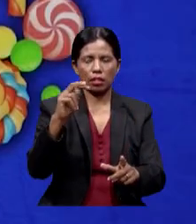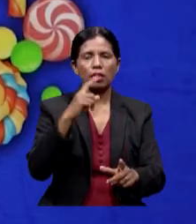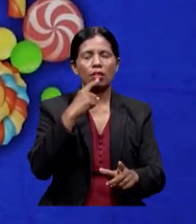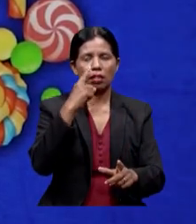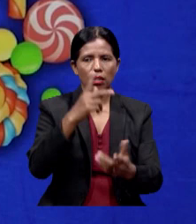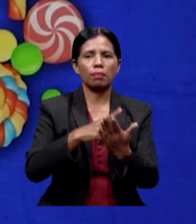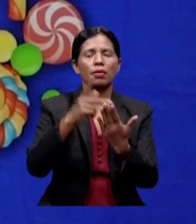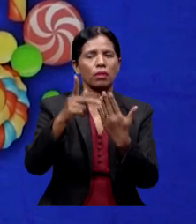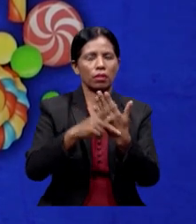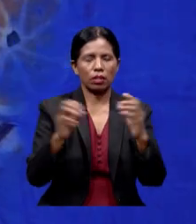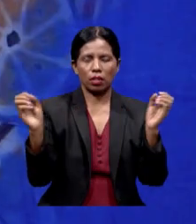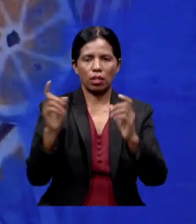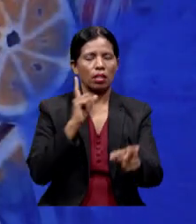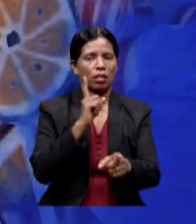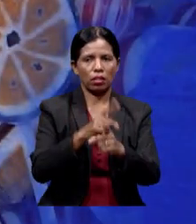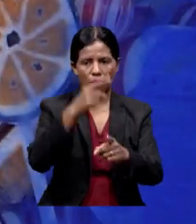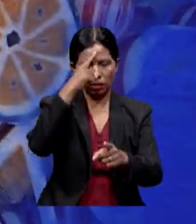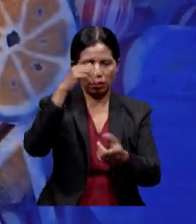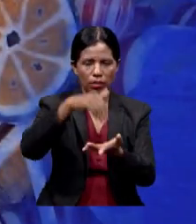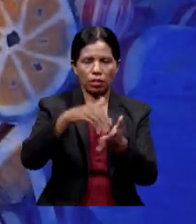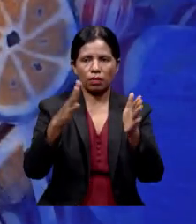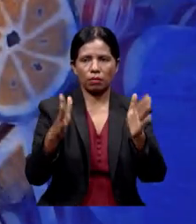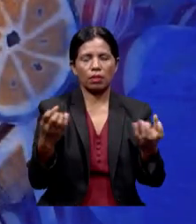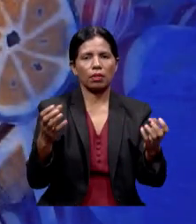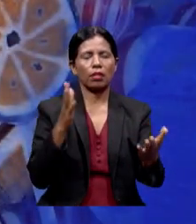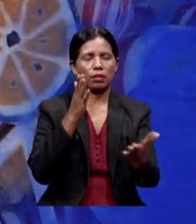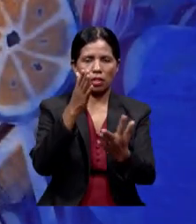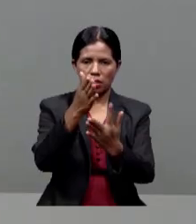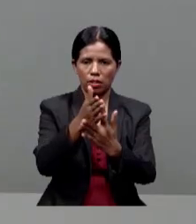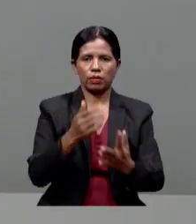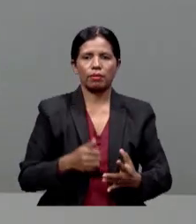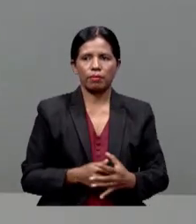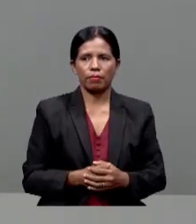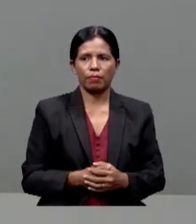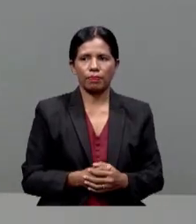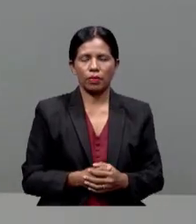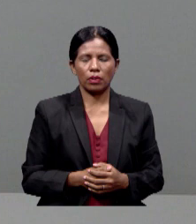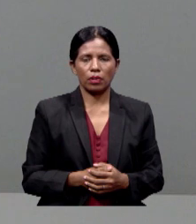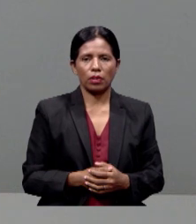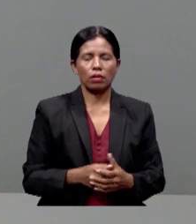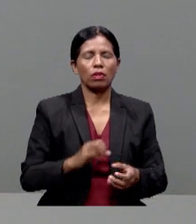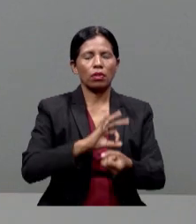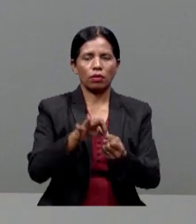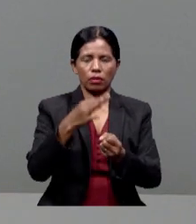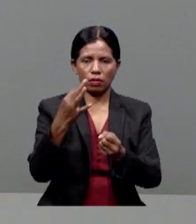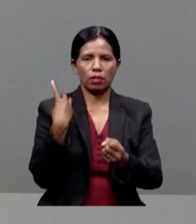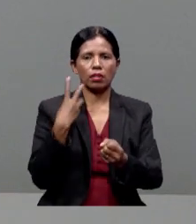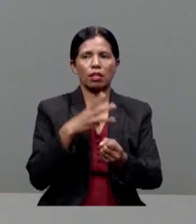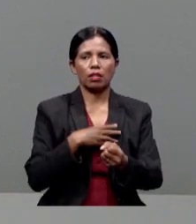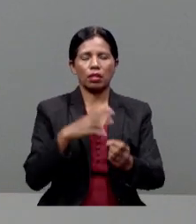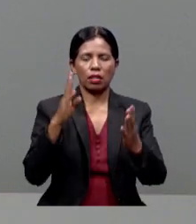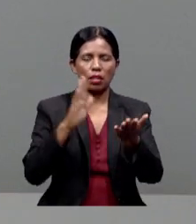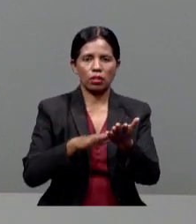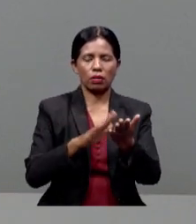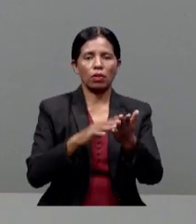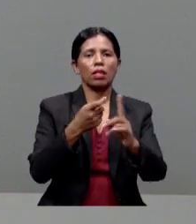PROGRAMA NEL LA DUN EFETEVO TAMBA ESCOLA BALUNDET MACASESA BAIRA COVID-19, COCO IMPLEMENTA ESCOLA IMA